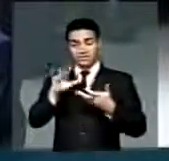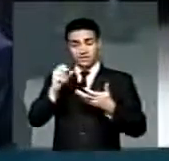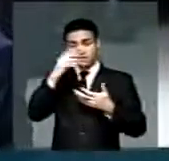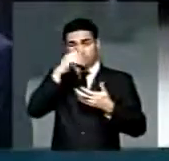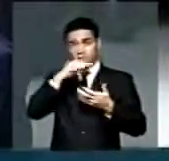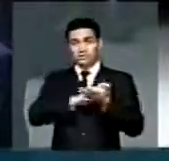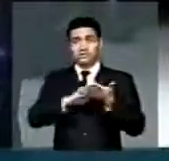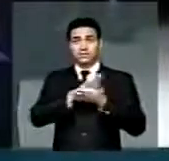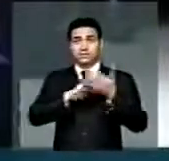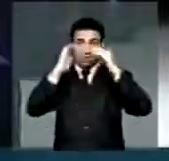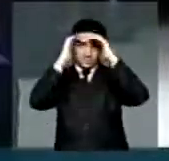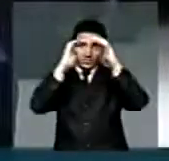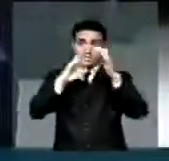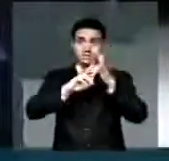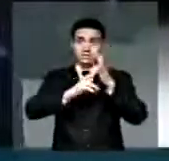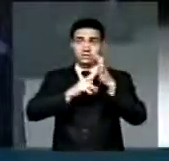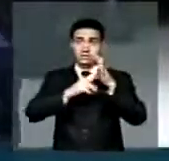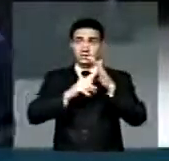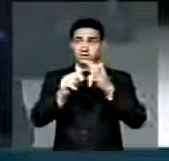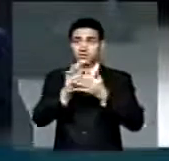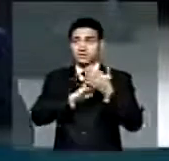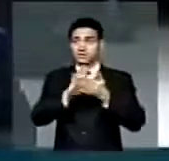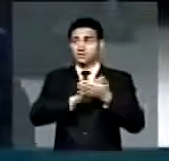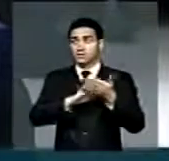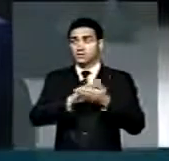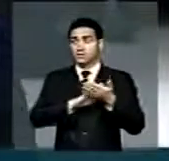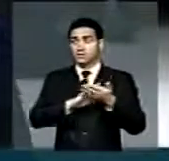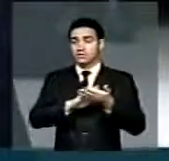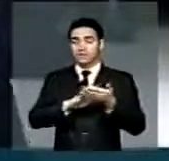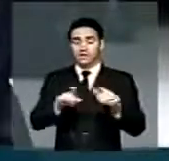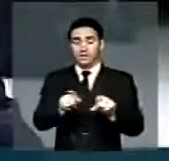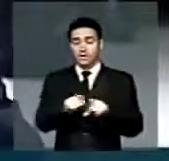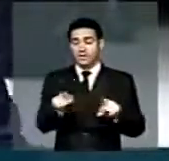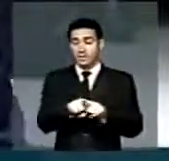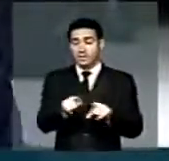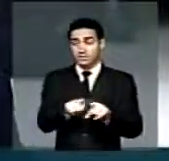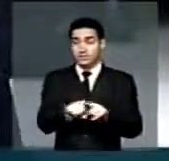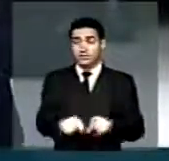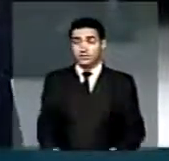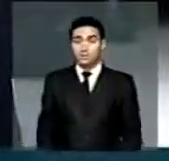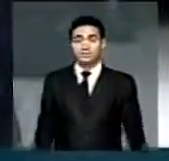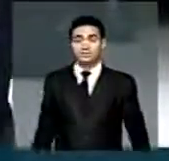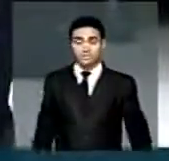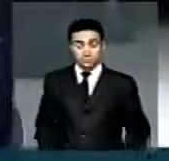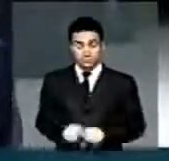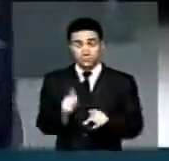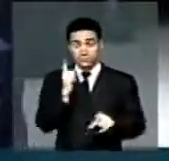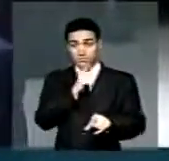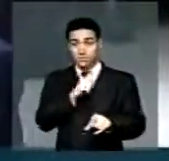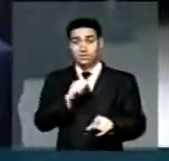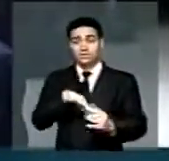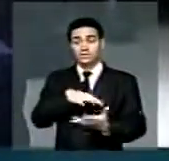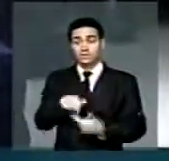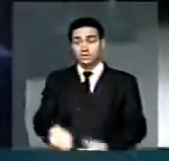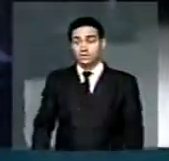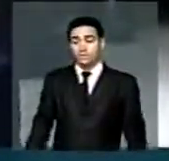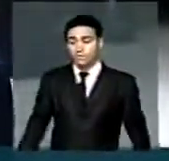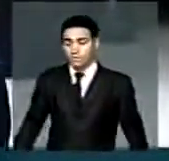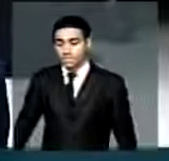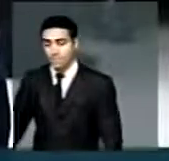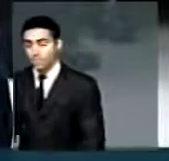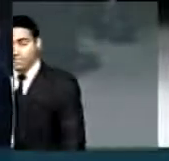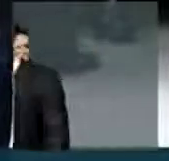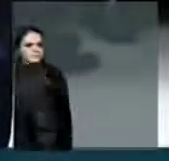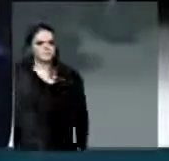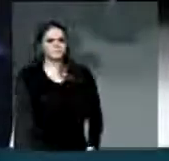a direção sindical pelega que não negociava e derrotou a prefeitura do Rio de Janeiro e fez uma conquista global. Mais tarde,